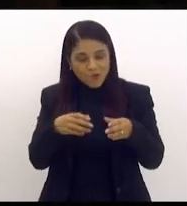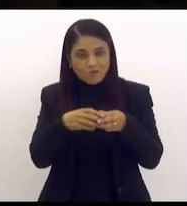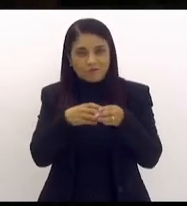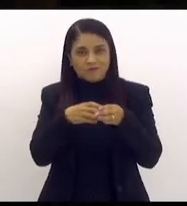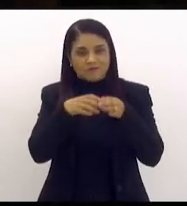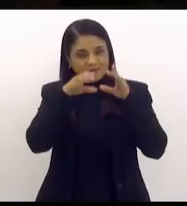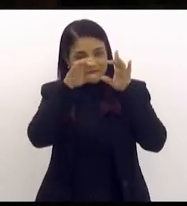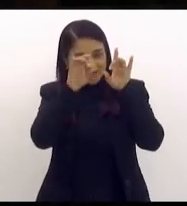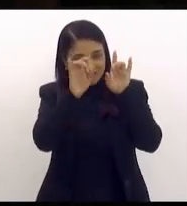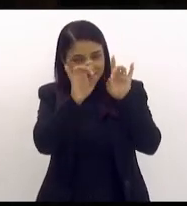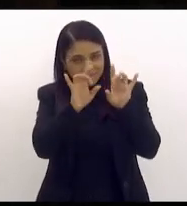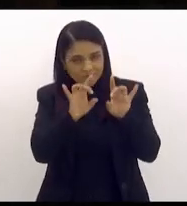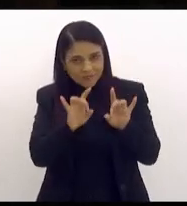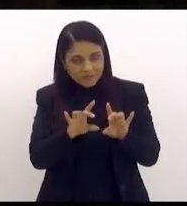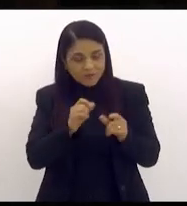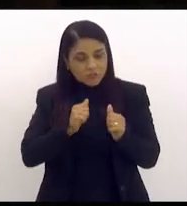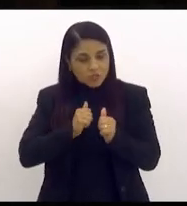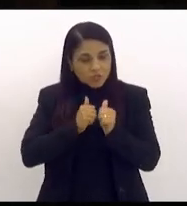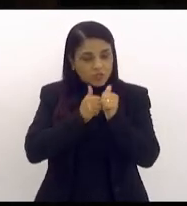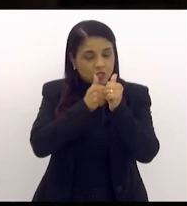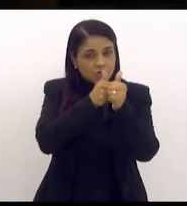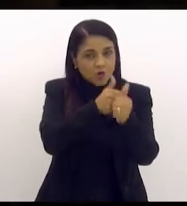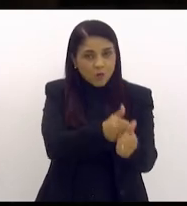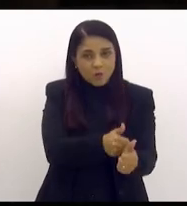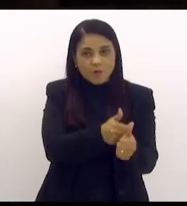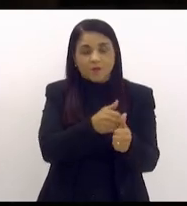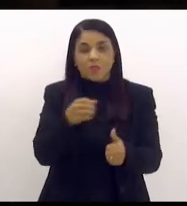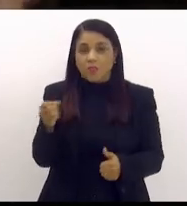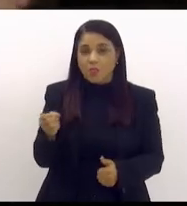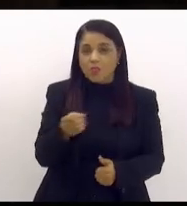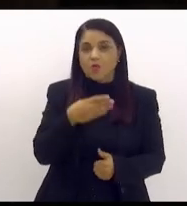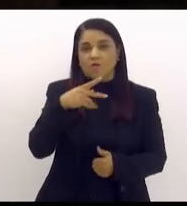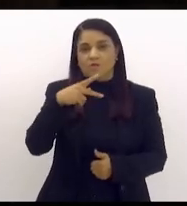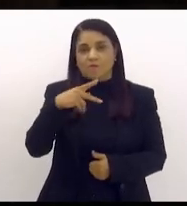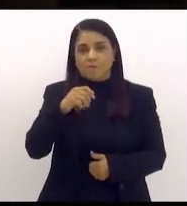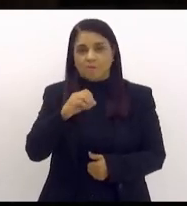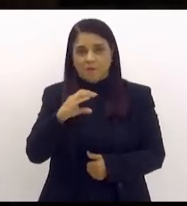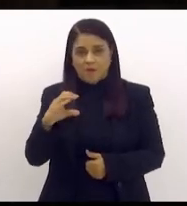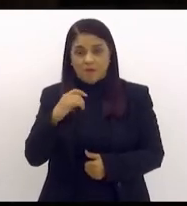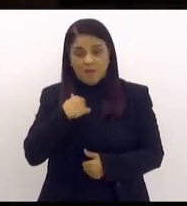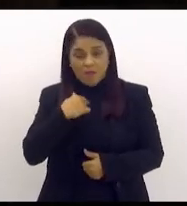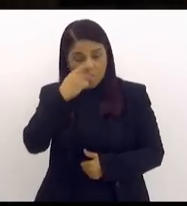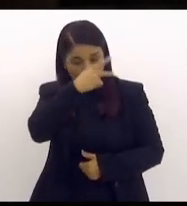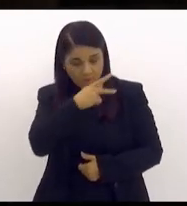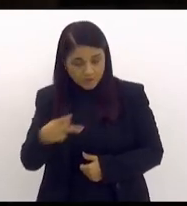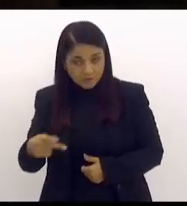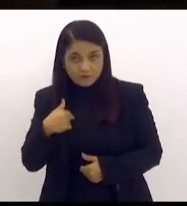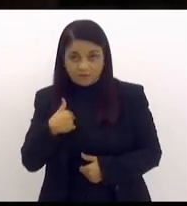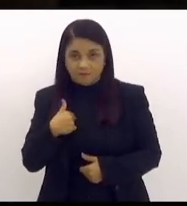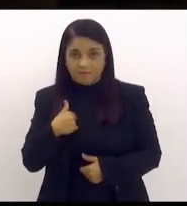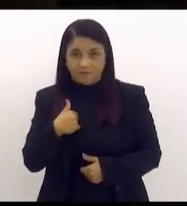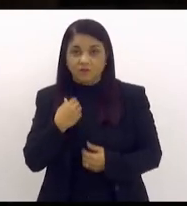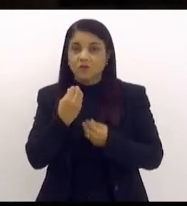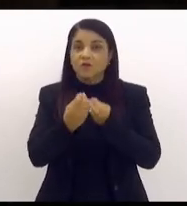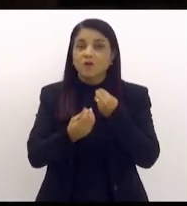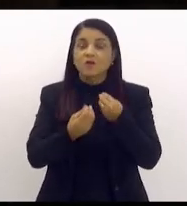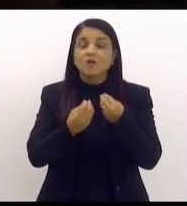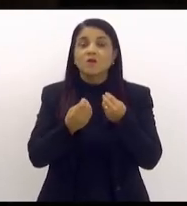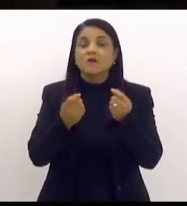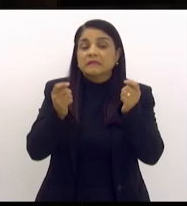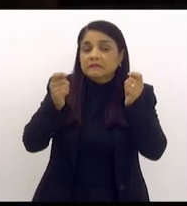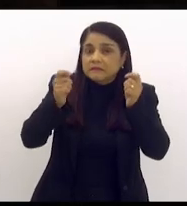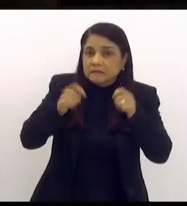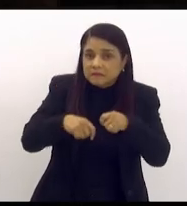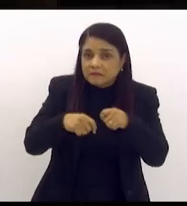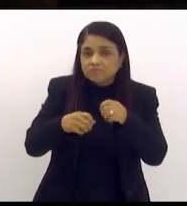especial de acompanhamento do novo pac E por que que a gente tá produzindo essas